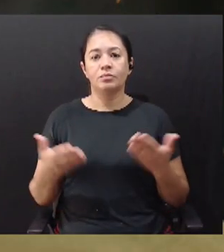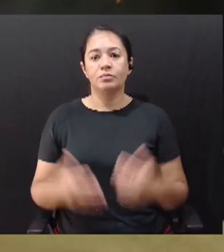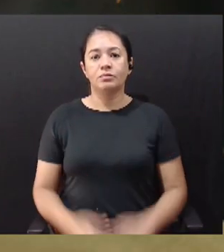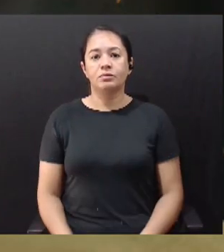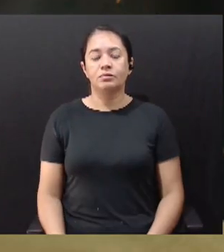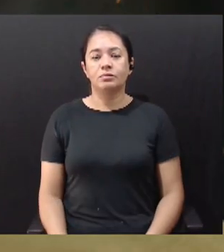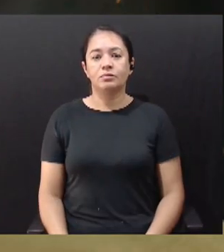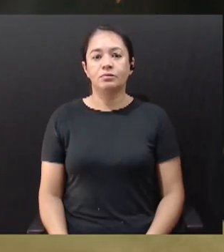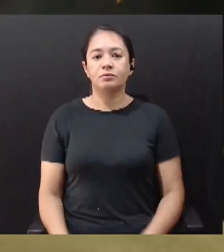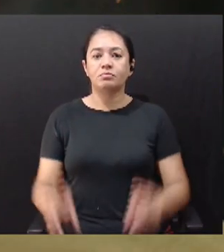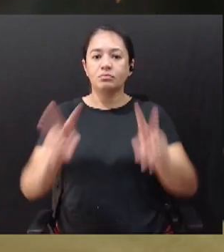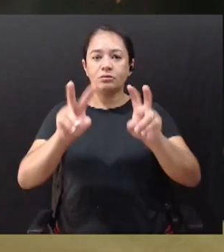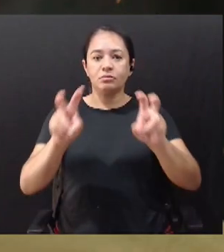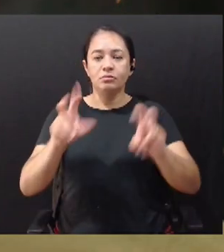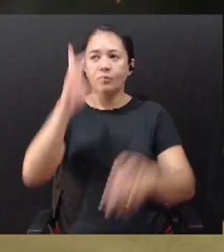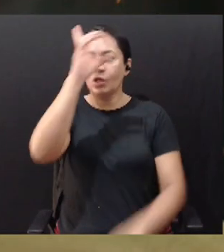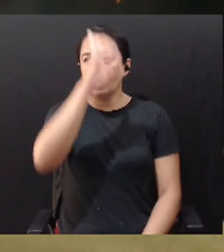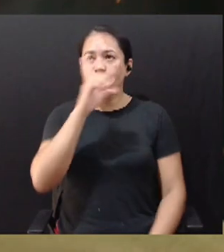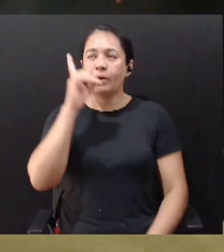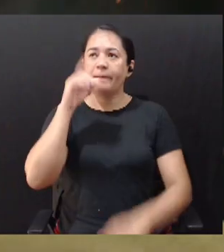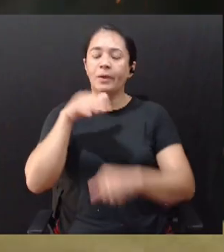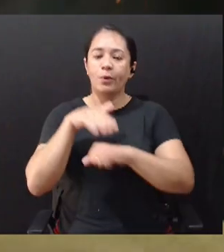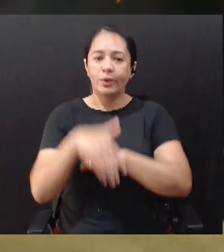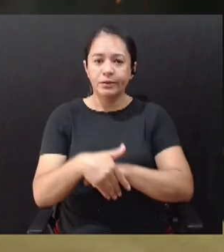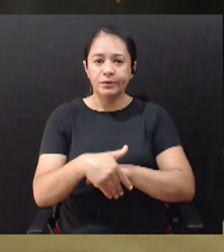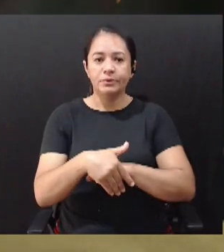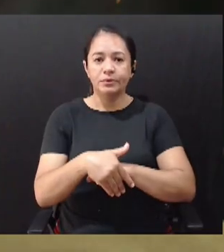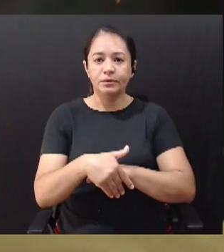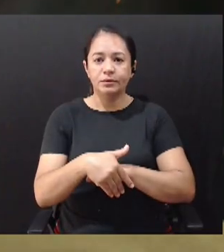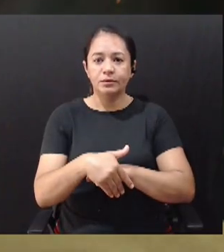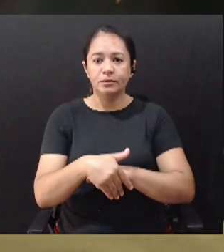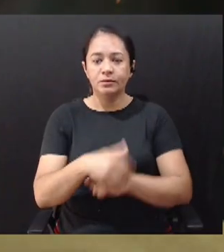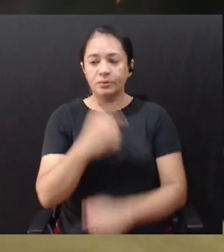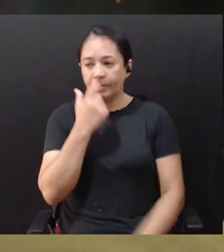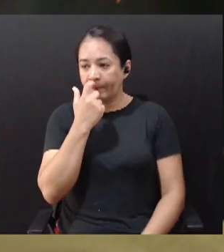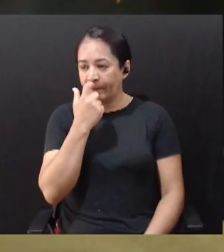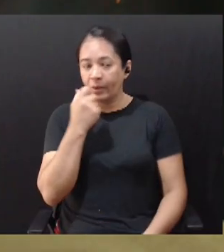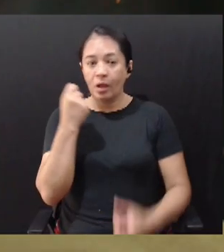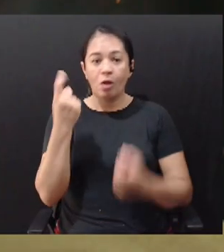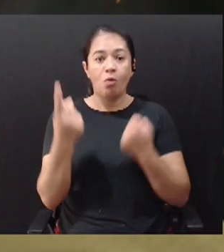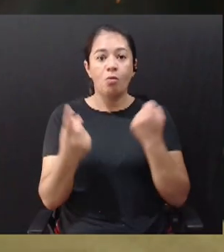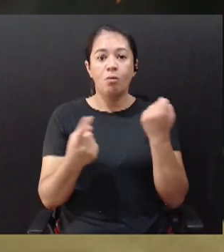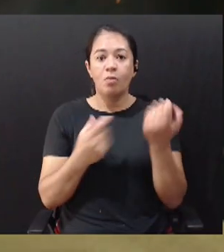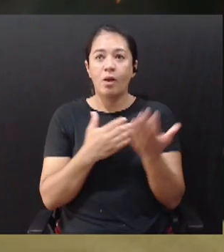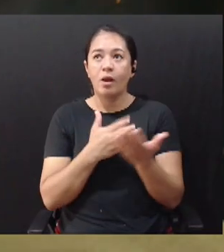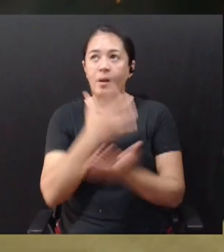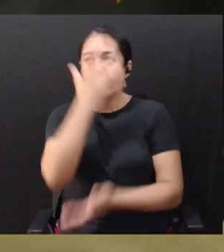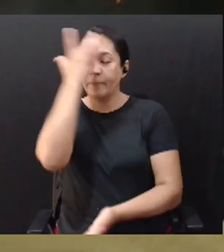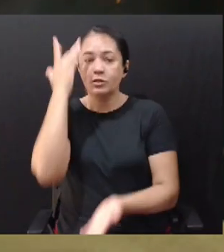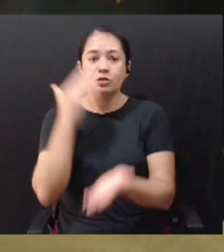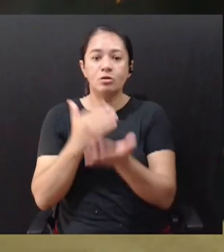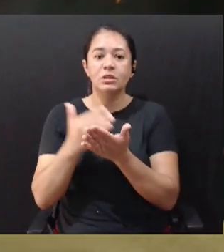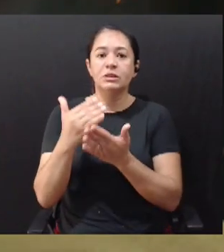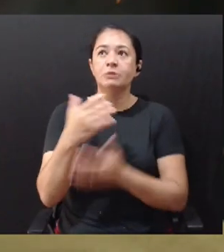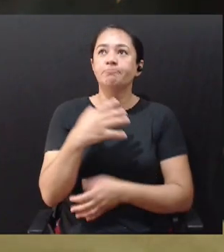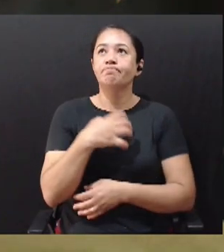do domingo à noite, né, tem gente que começa a sentir uma